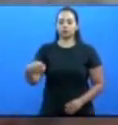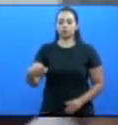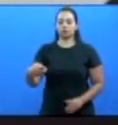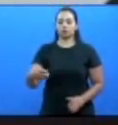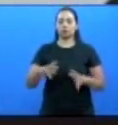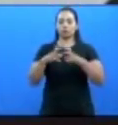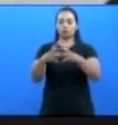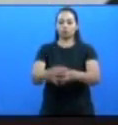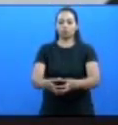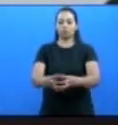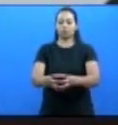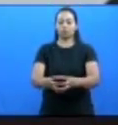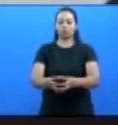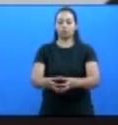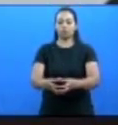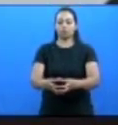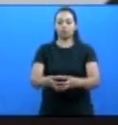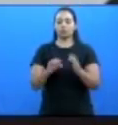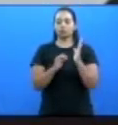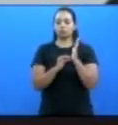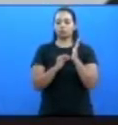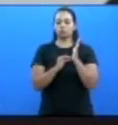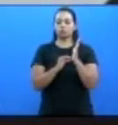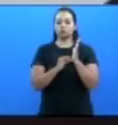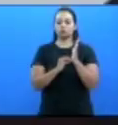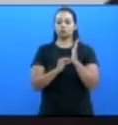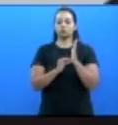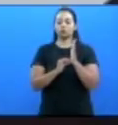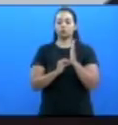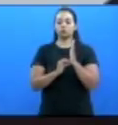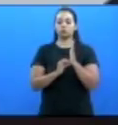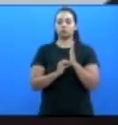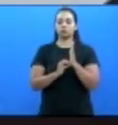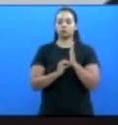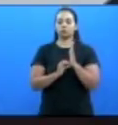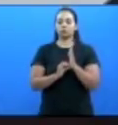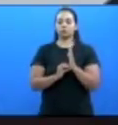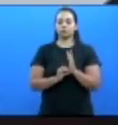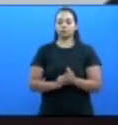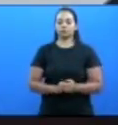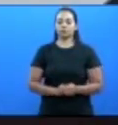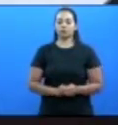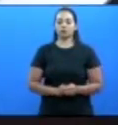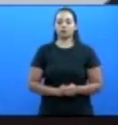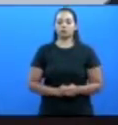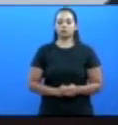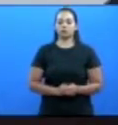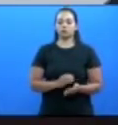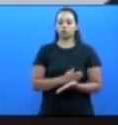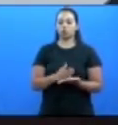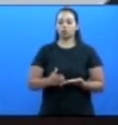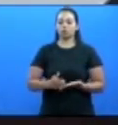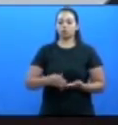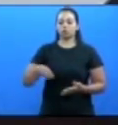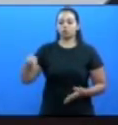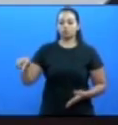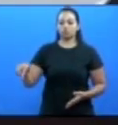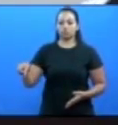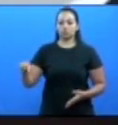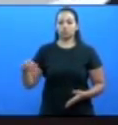ao último grupo, o grupo número 5, emendas do número 901 a